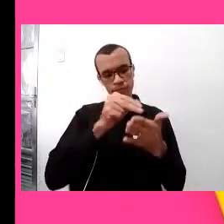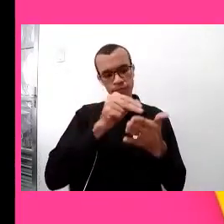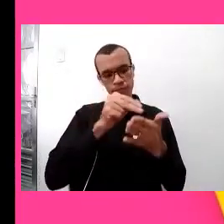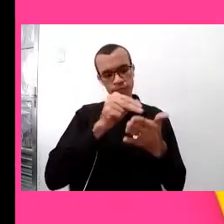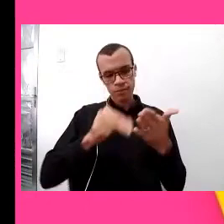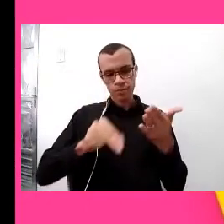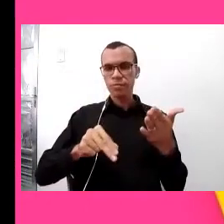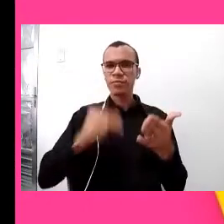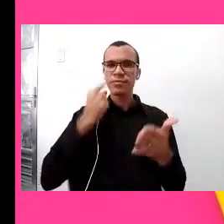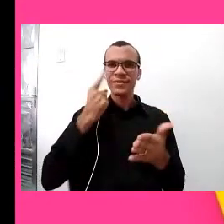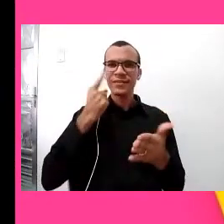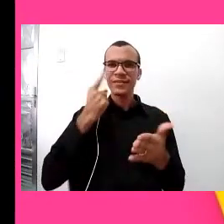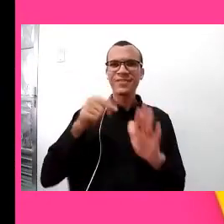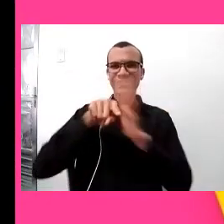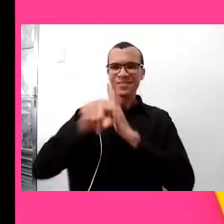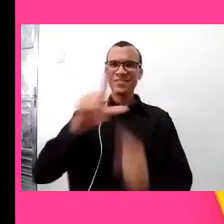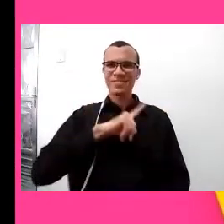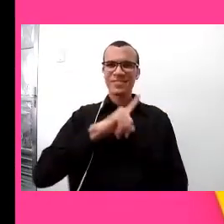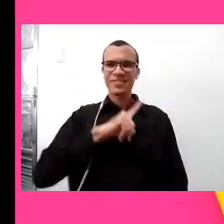ali.